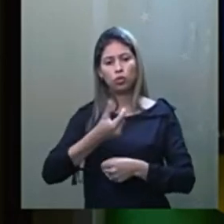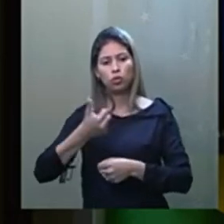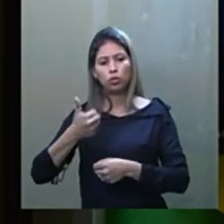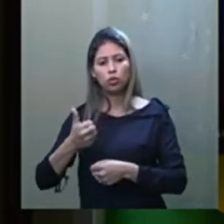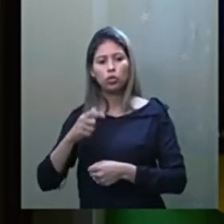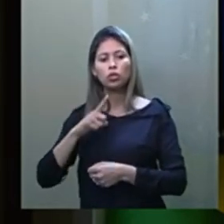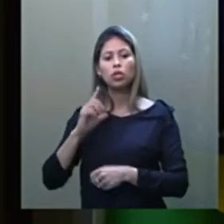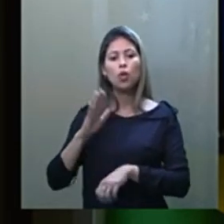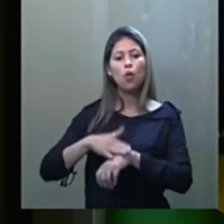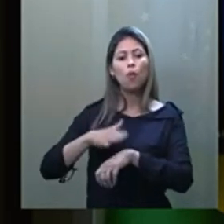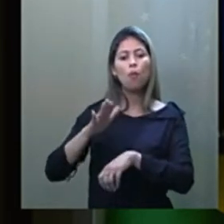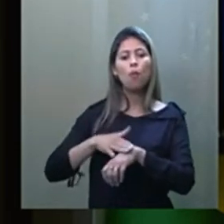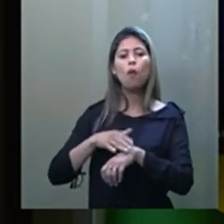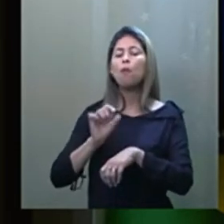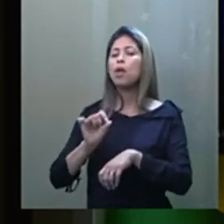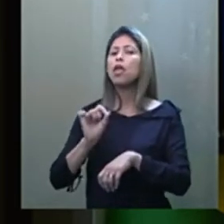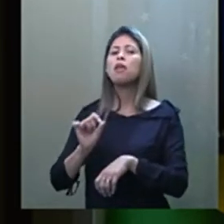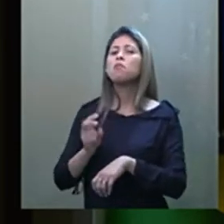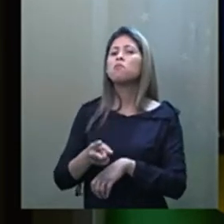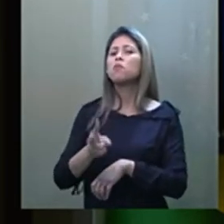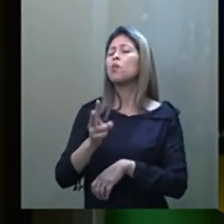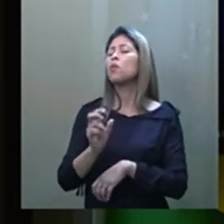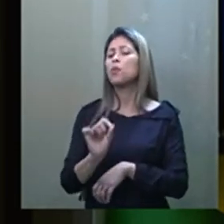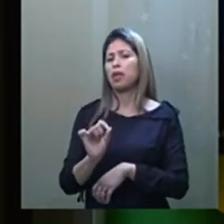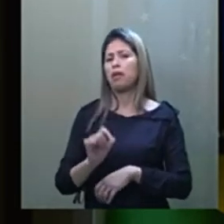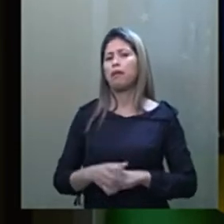no momento de muita